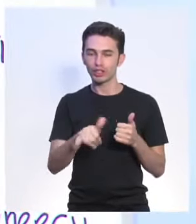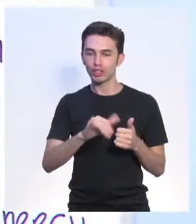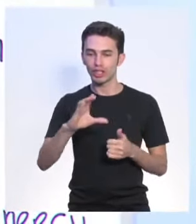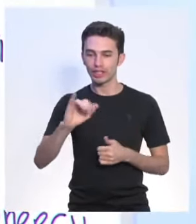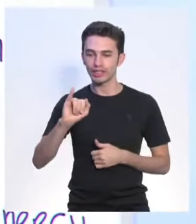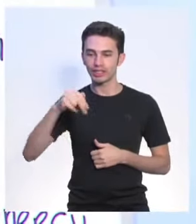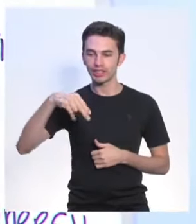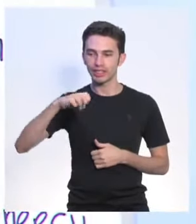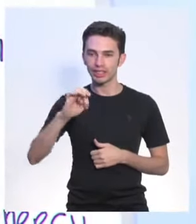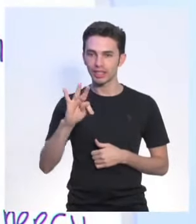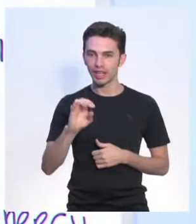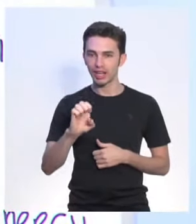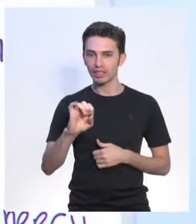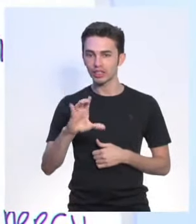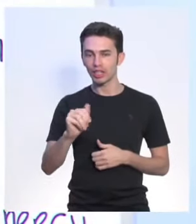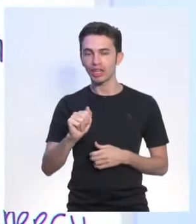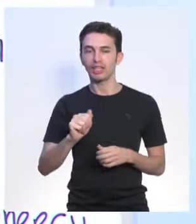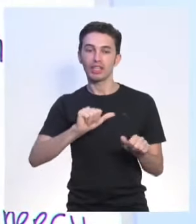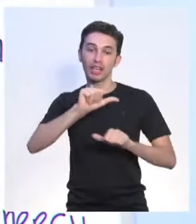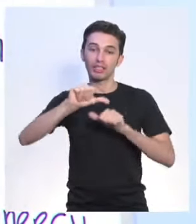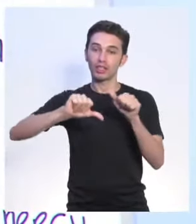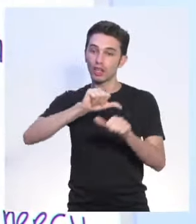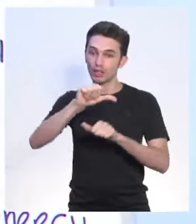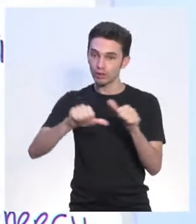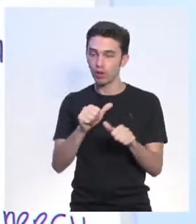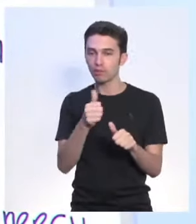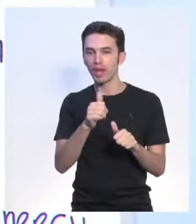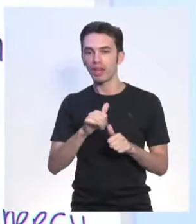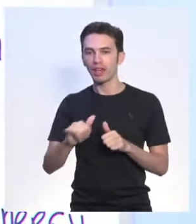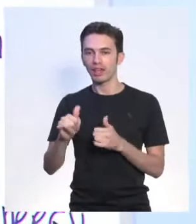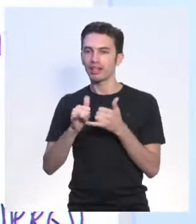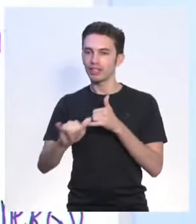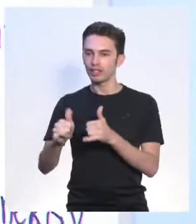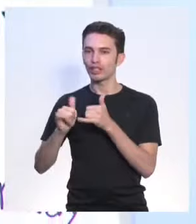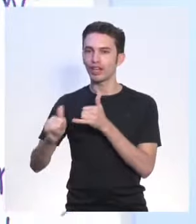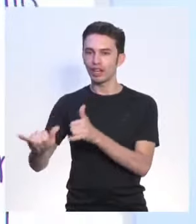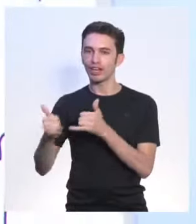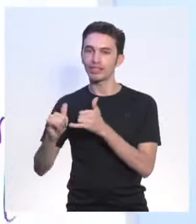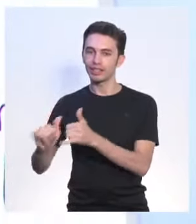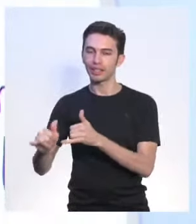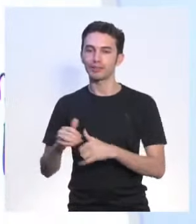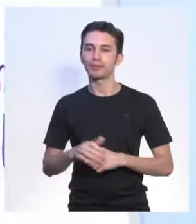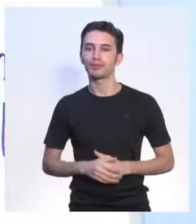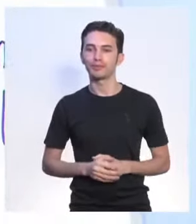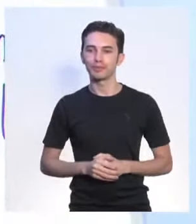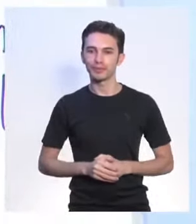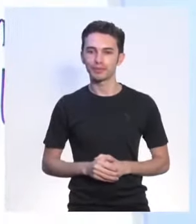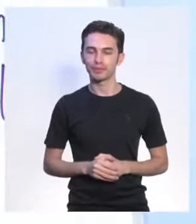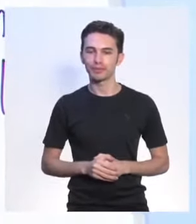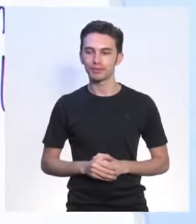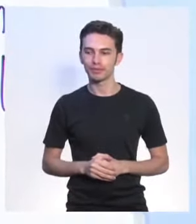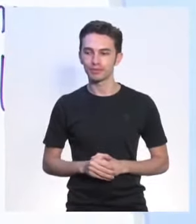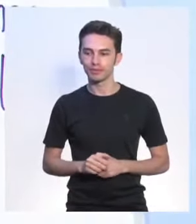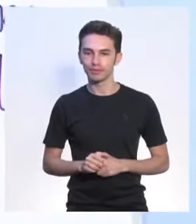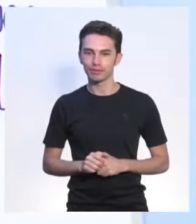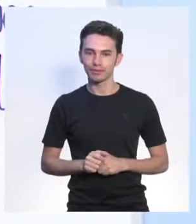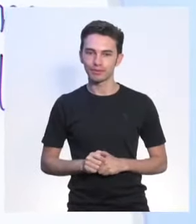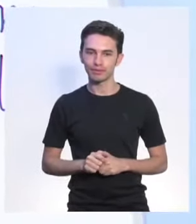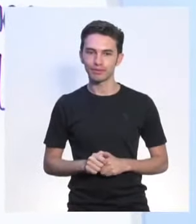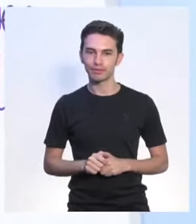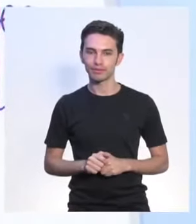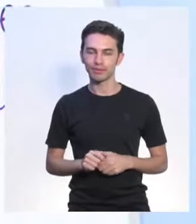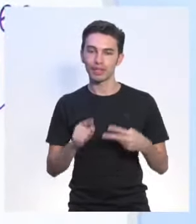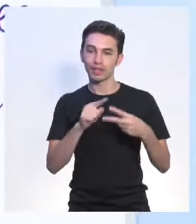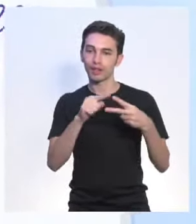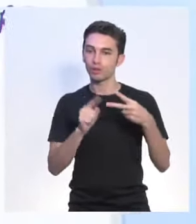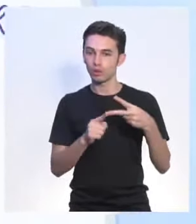cinética que é transformada em energia elétrica. Exato. Então, foram duas sentenças aí, duas das